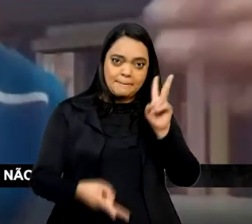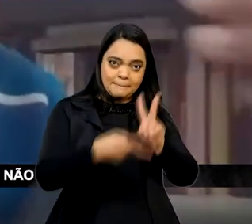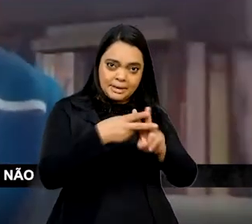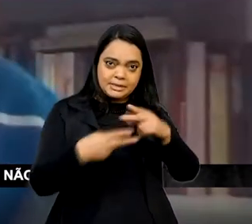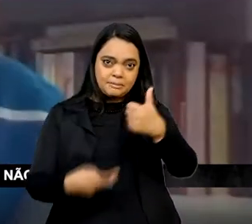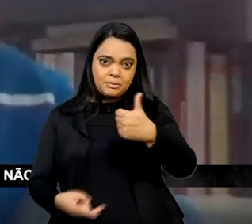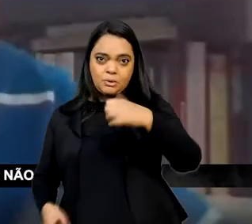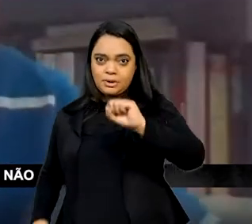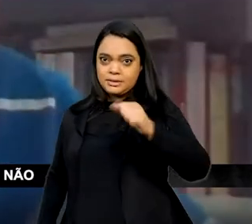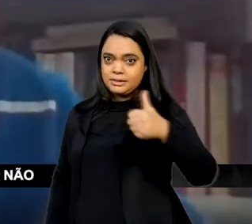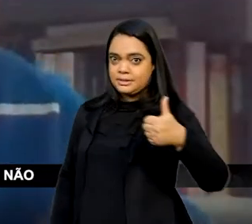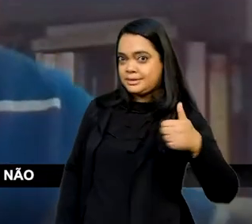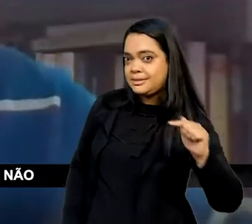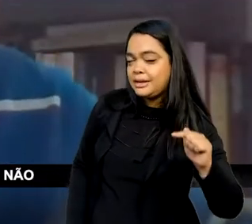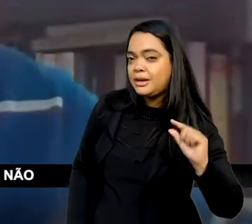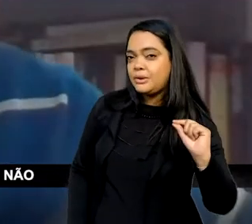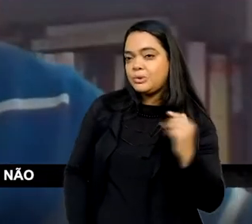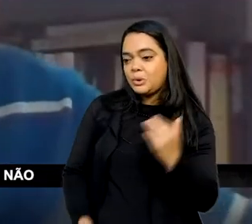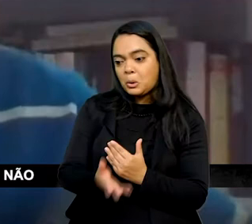questões